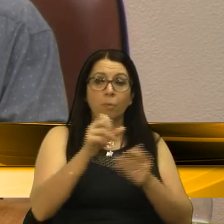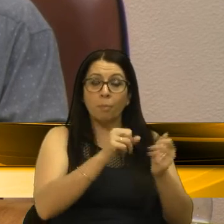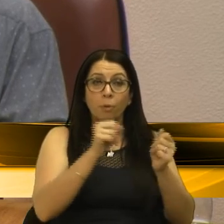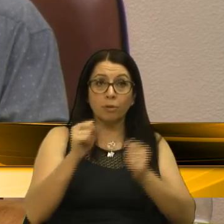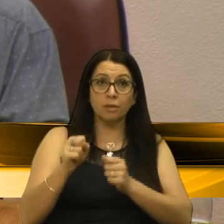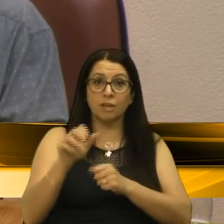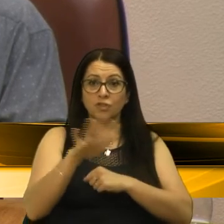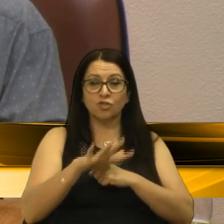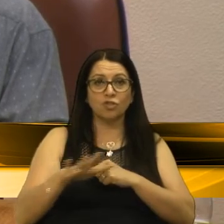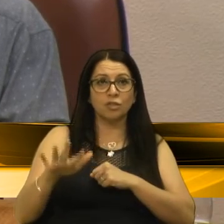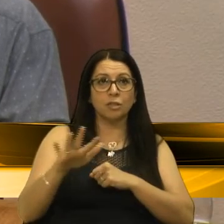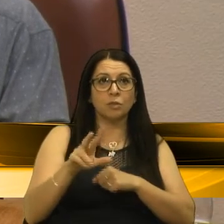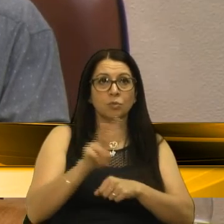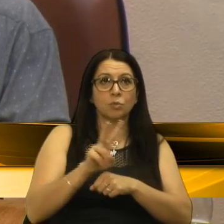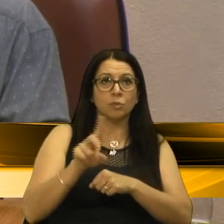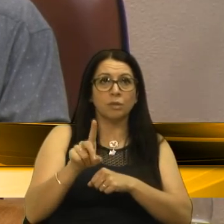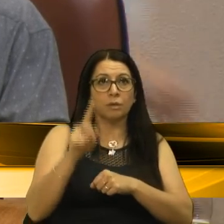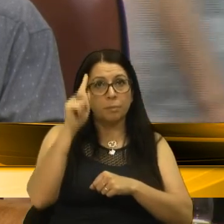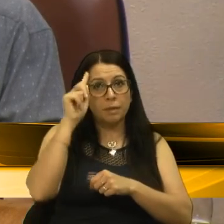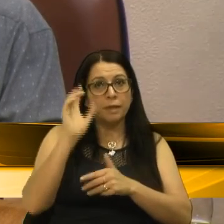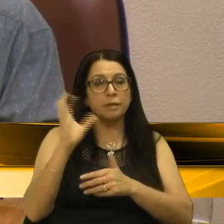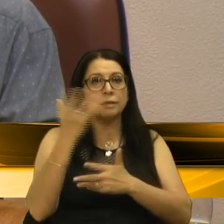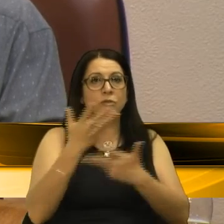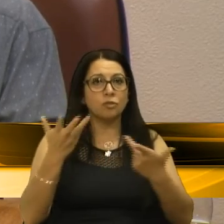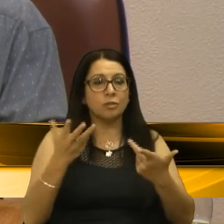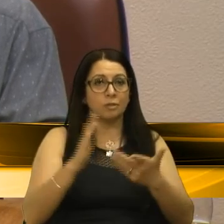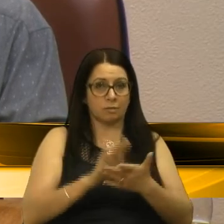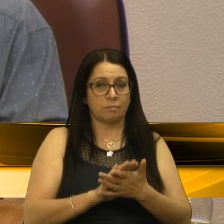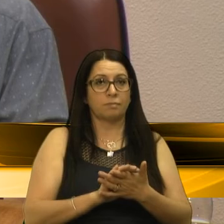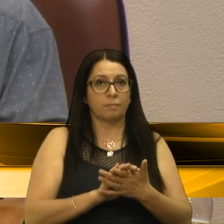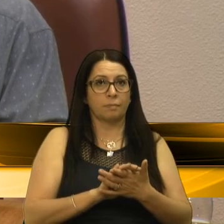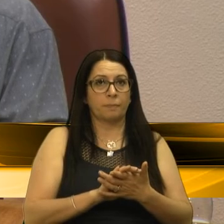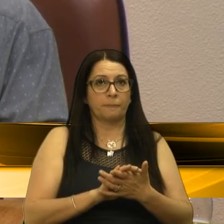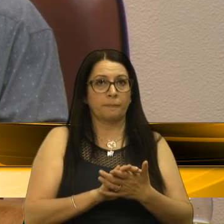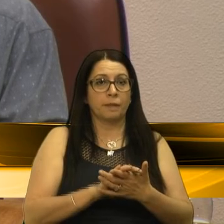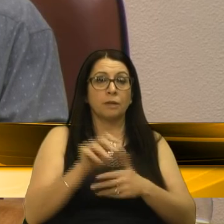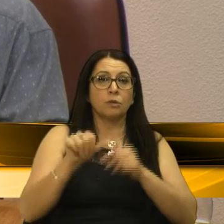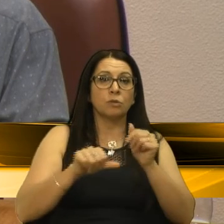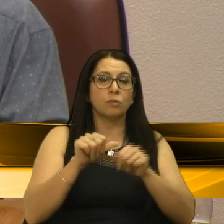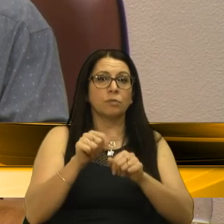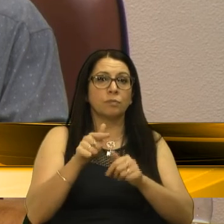poder geral de cautela decidir inaudita altera